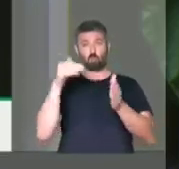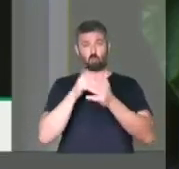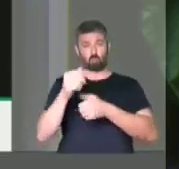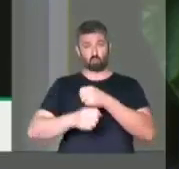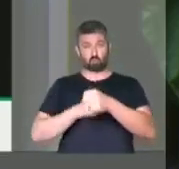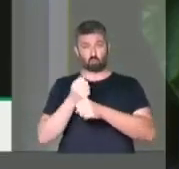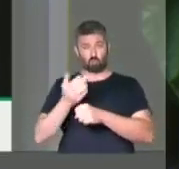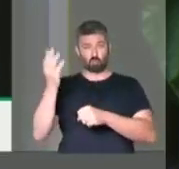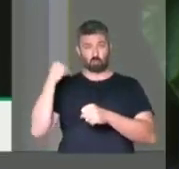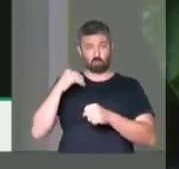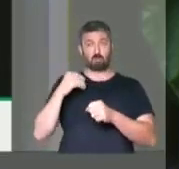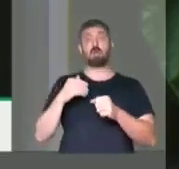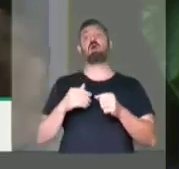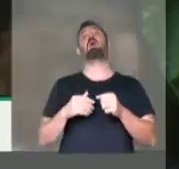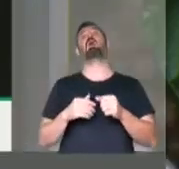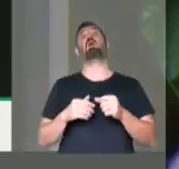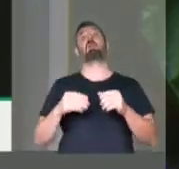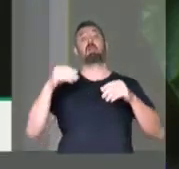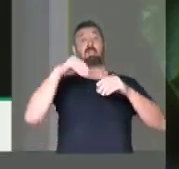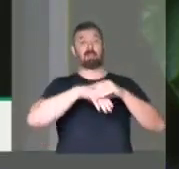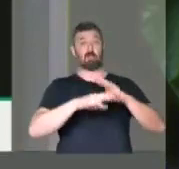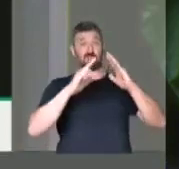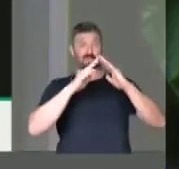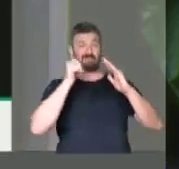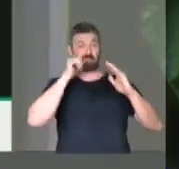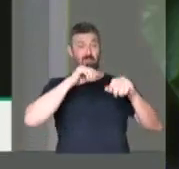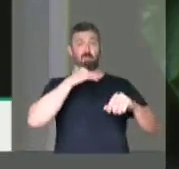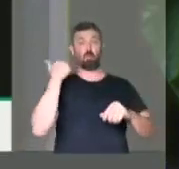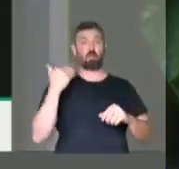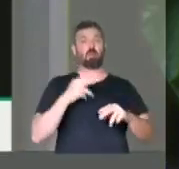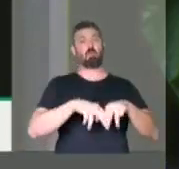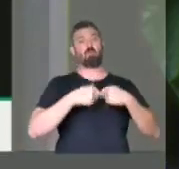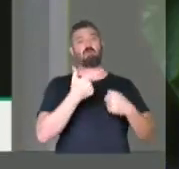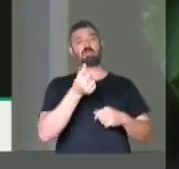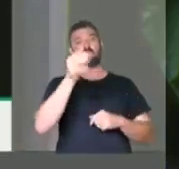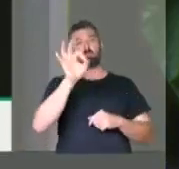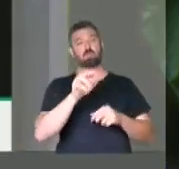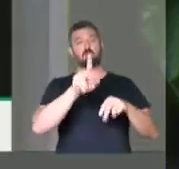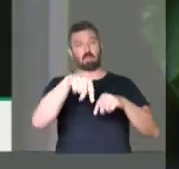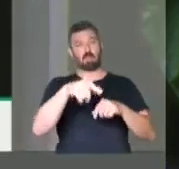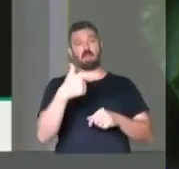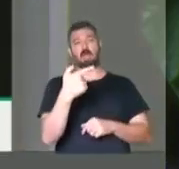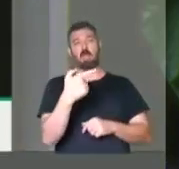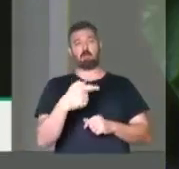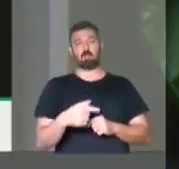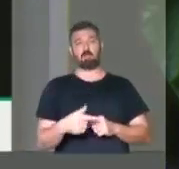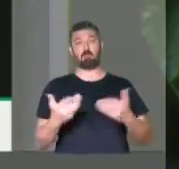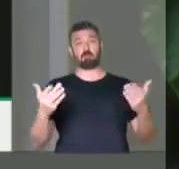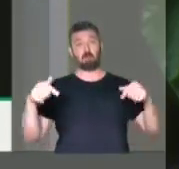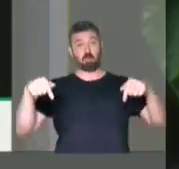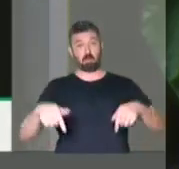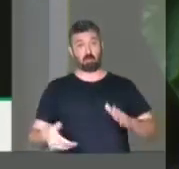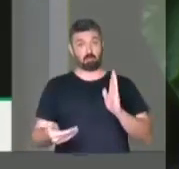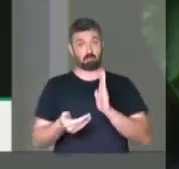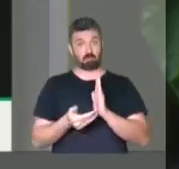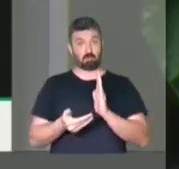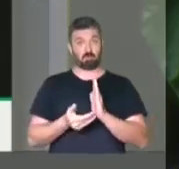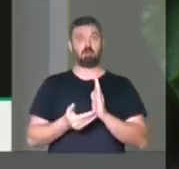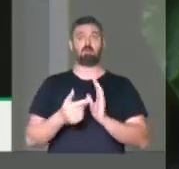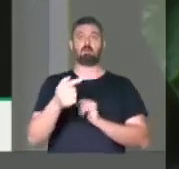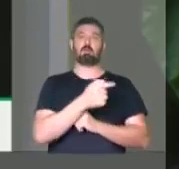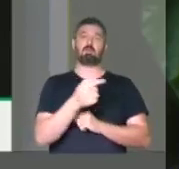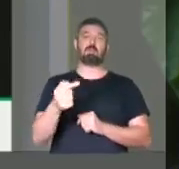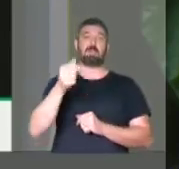número de mulheres mortas em casa por arma de fogo aumentou 26%. Então, esta casa, com